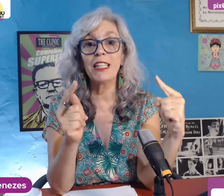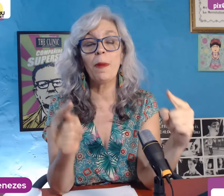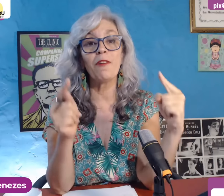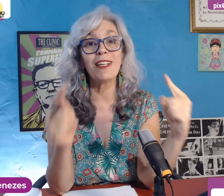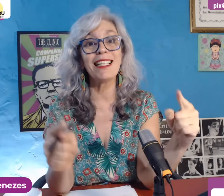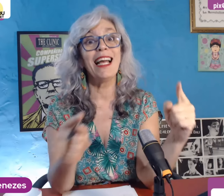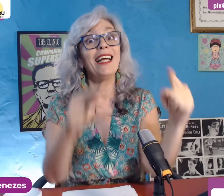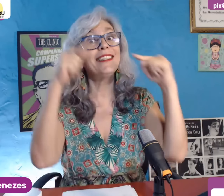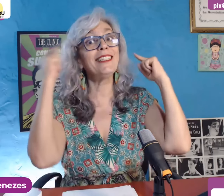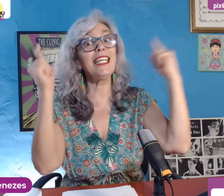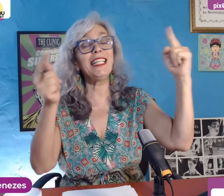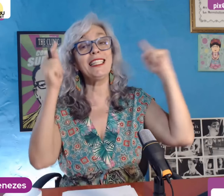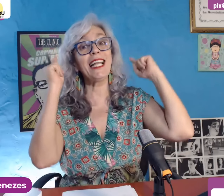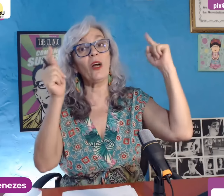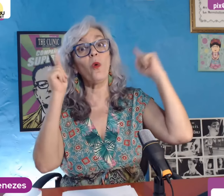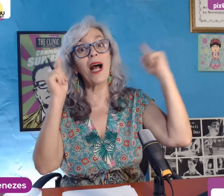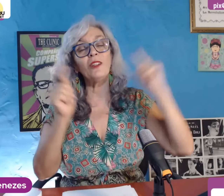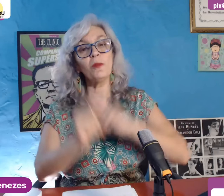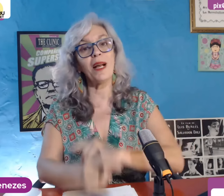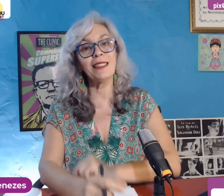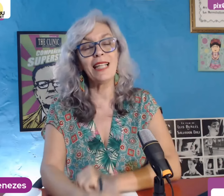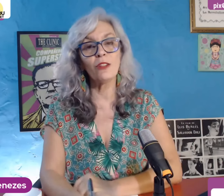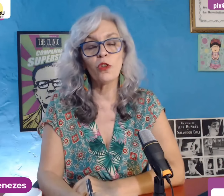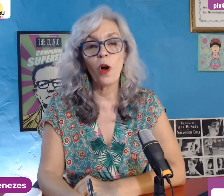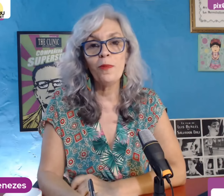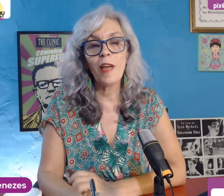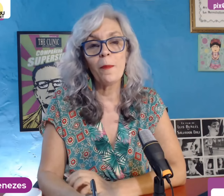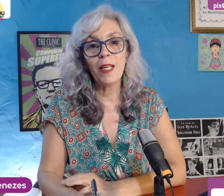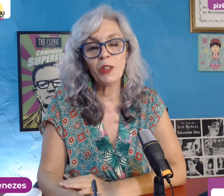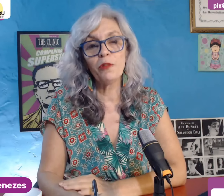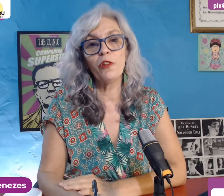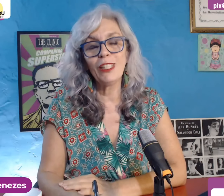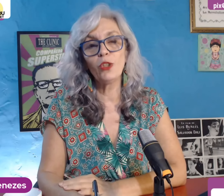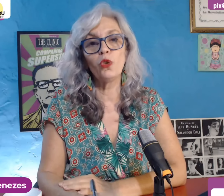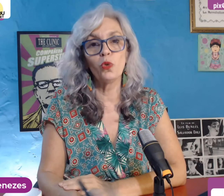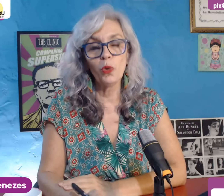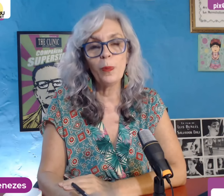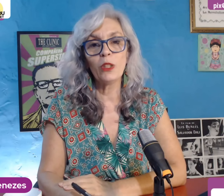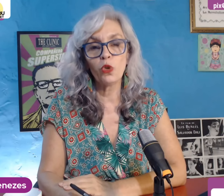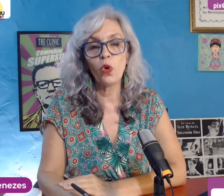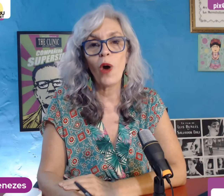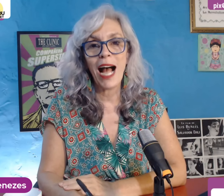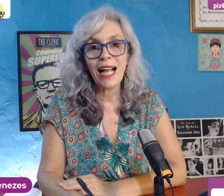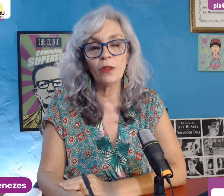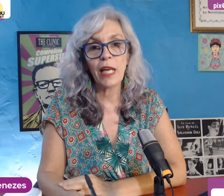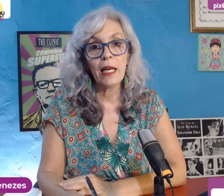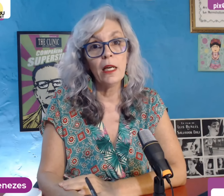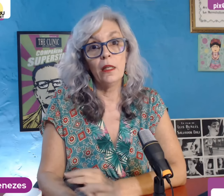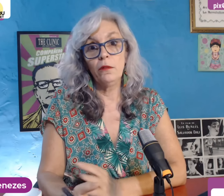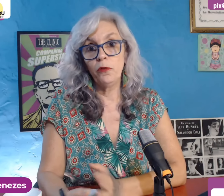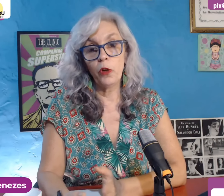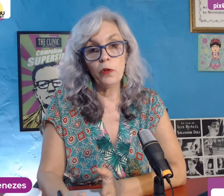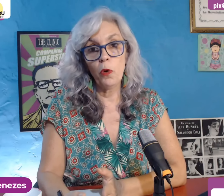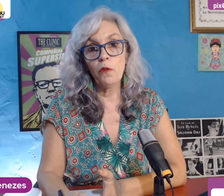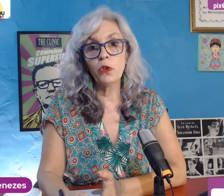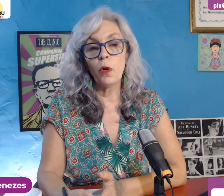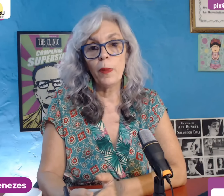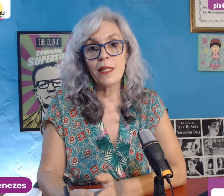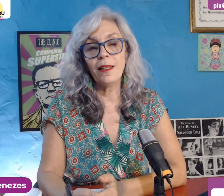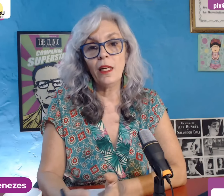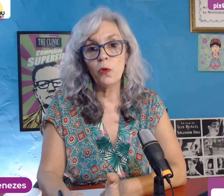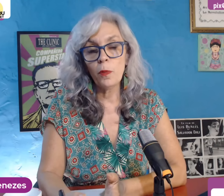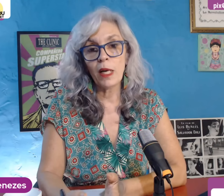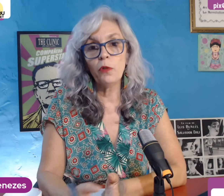de maconha dá para fazer 34 baseados. Obviamente foi super zoado, né? Não foi, não